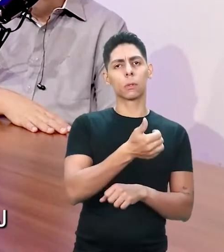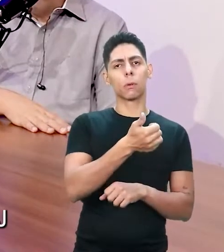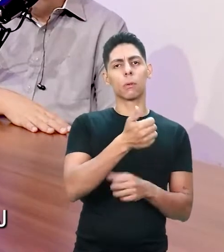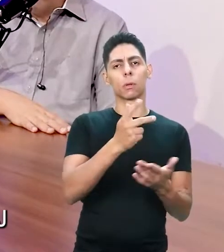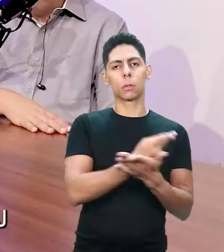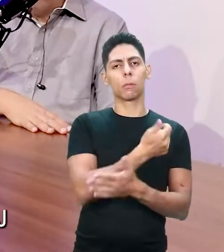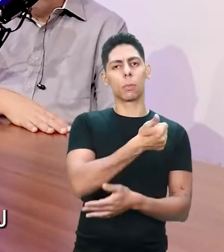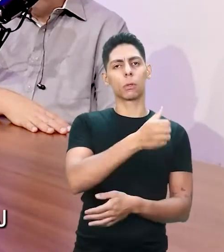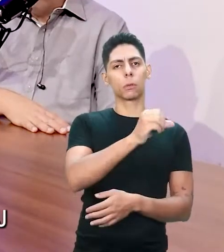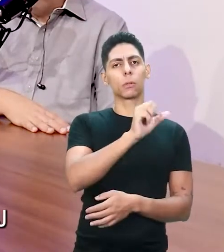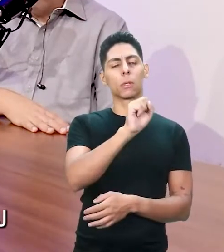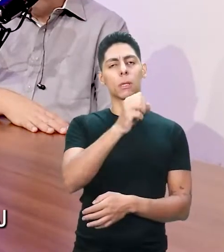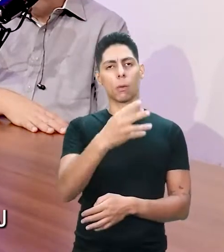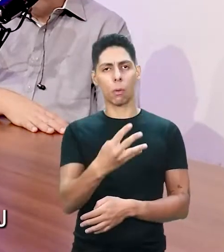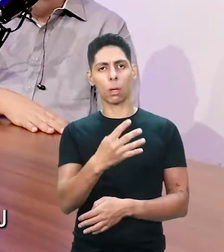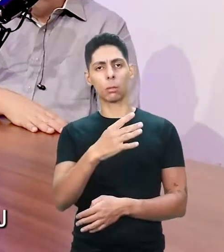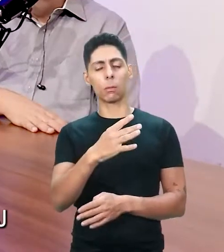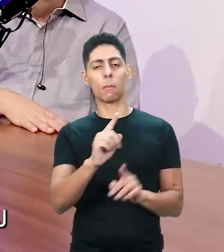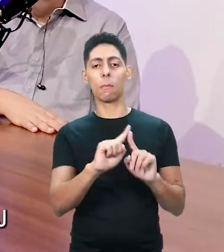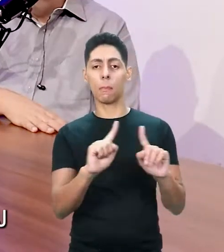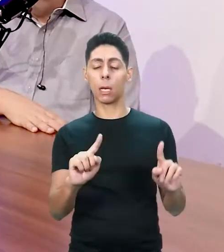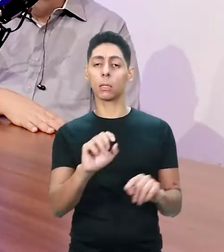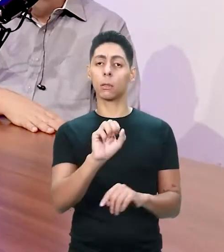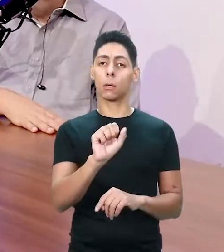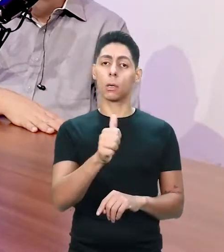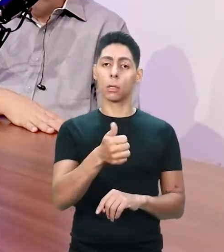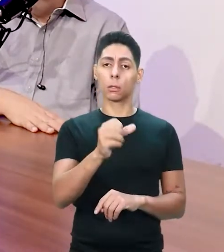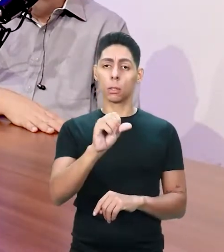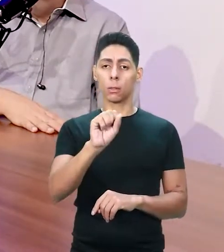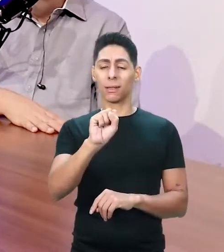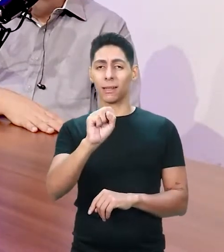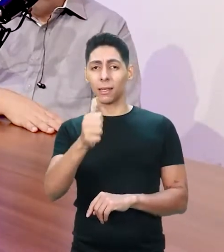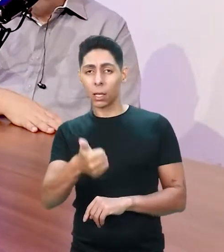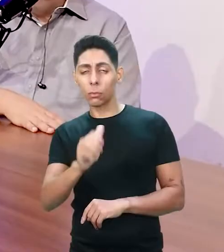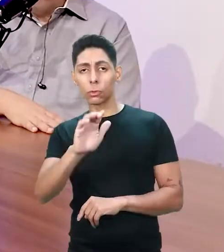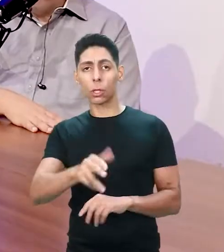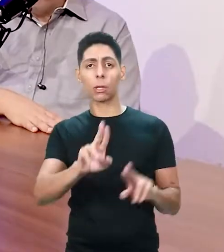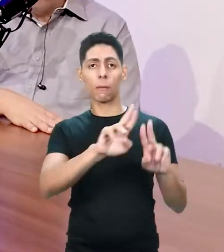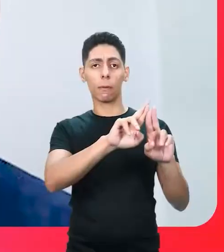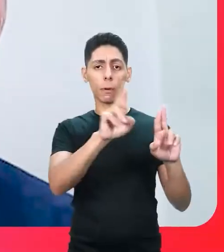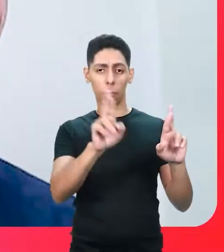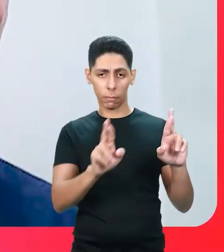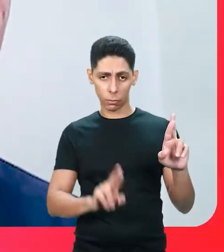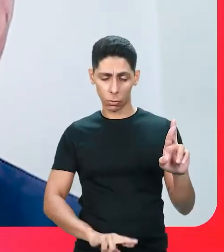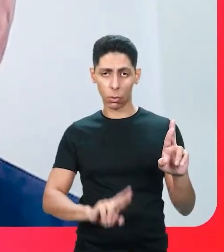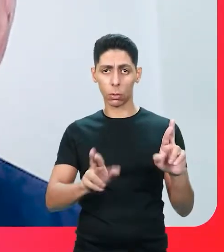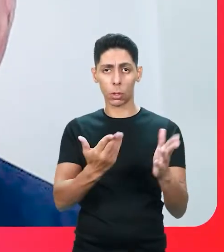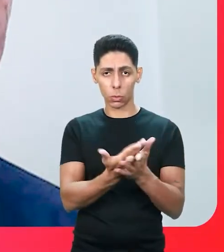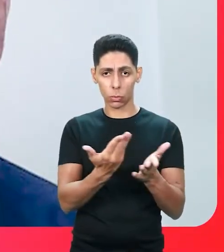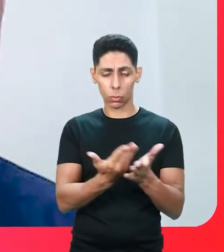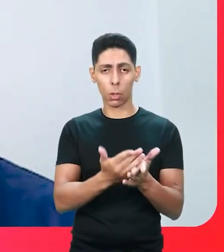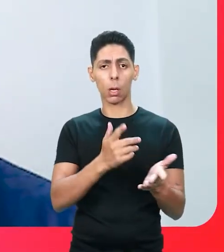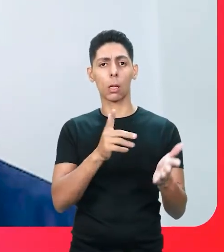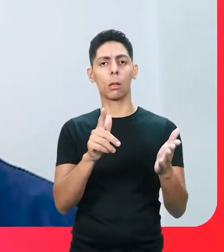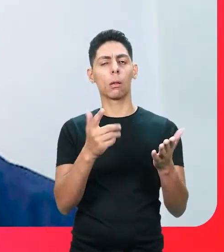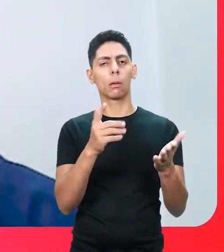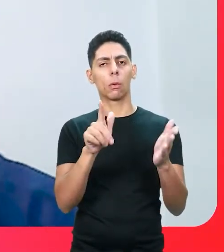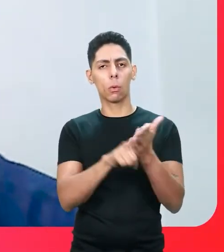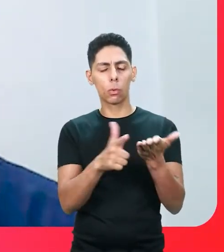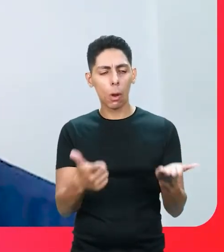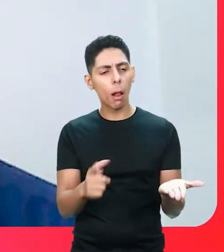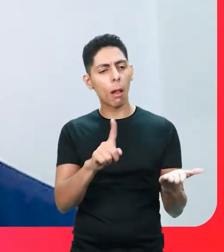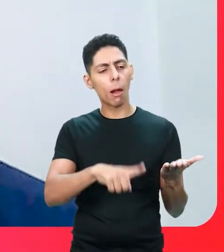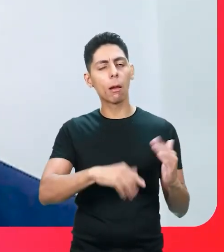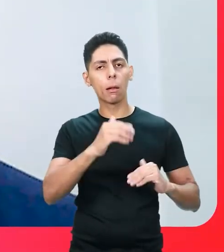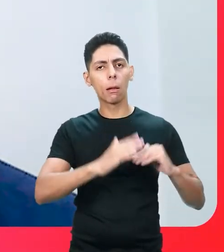antes disso, em 81, eu já estava na UFRJ fazendo jornalismo, né? Uhum. E aí, porque isso